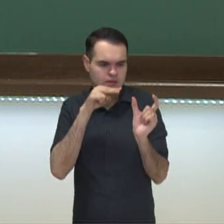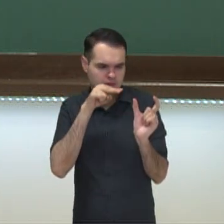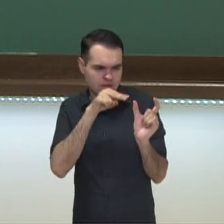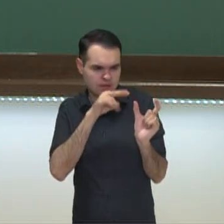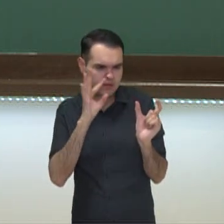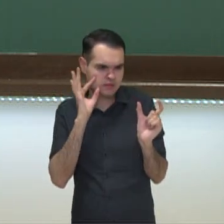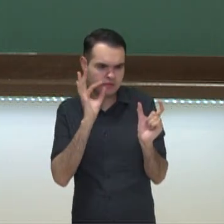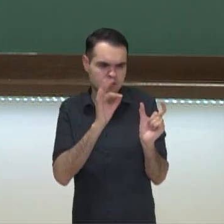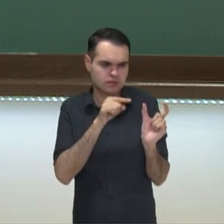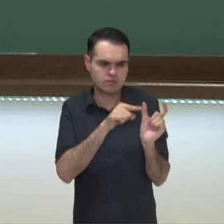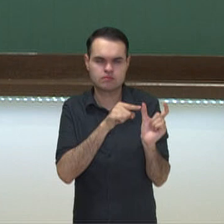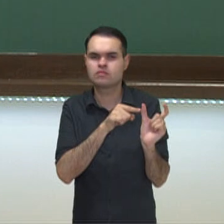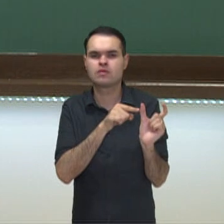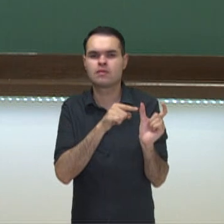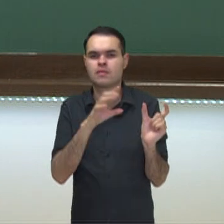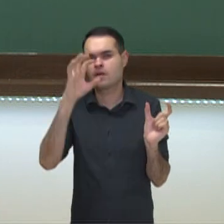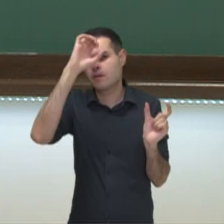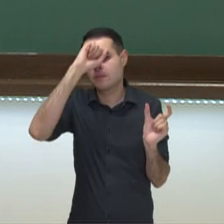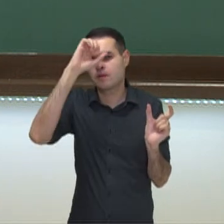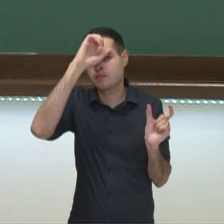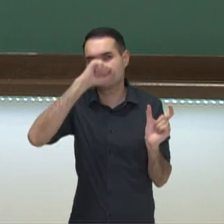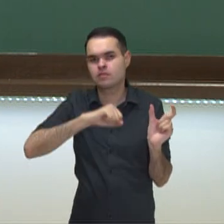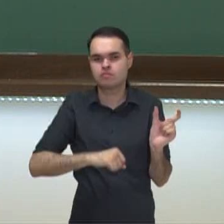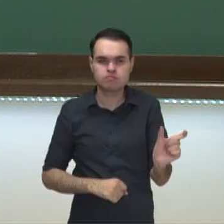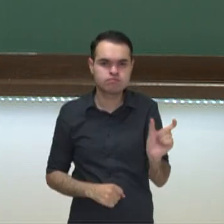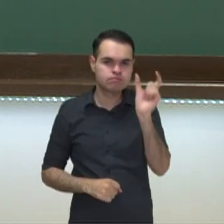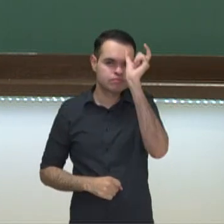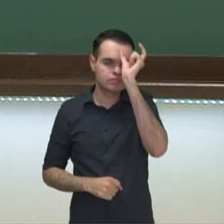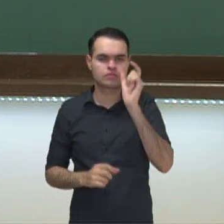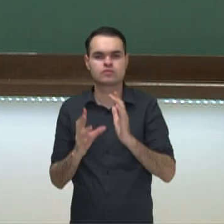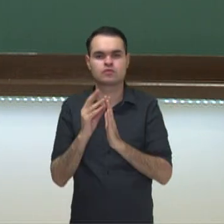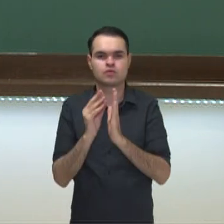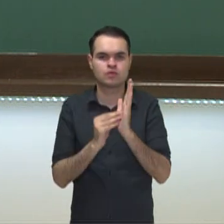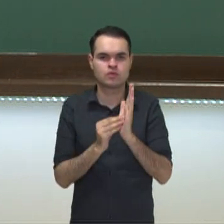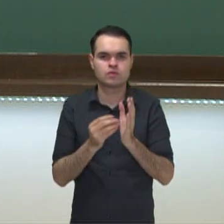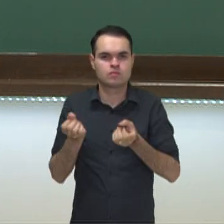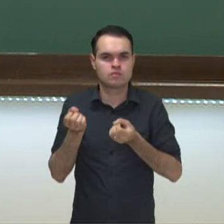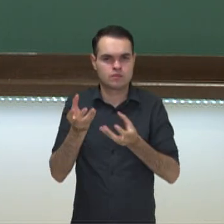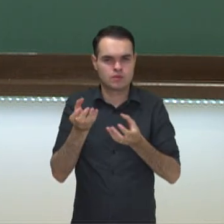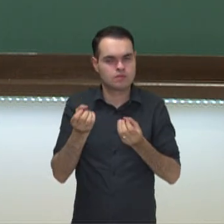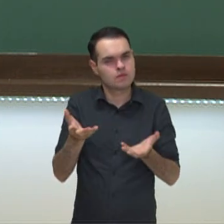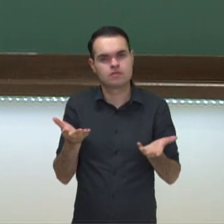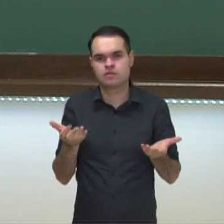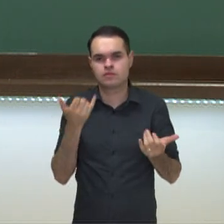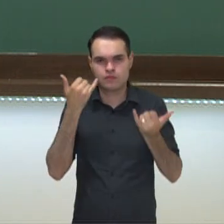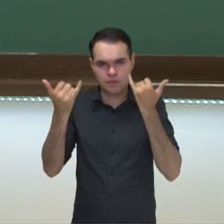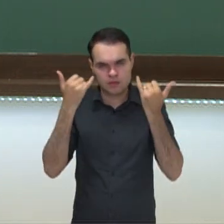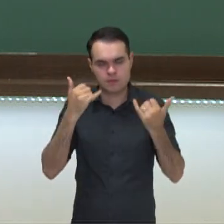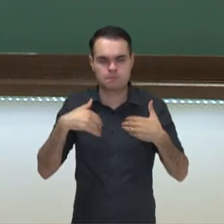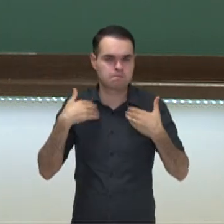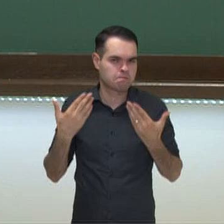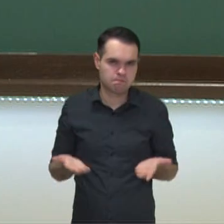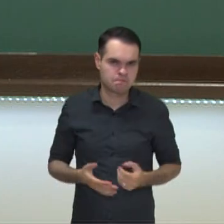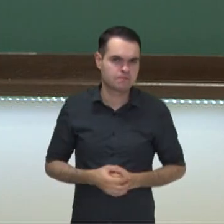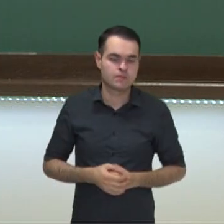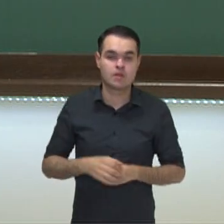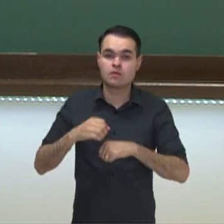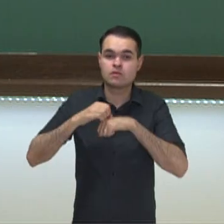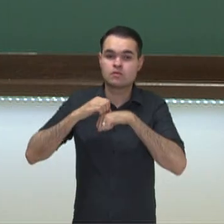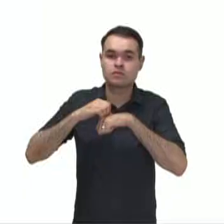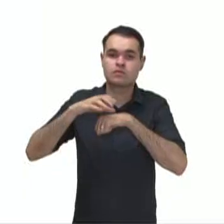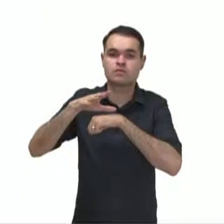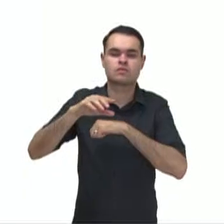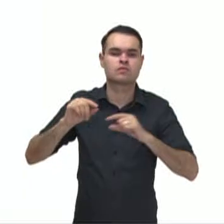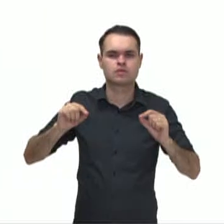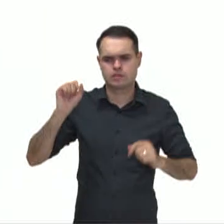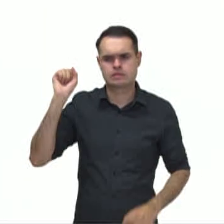mais atenção para apreendermos o conteúdo que está sendo mostrado, informado. Mas uma sugestão